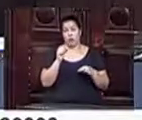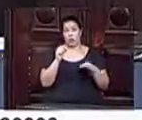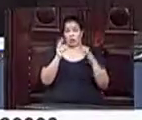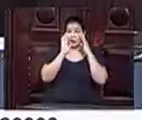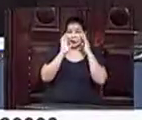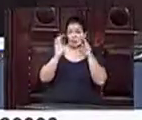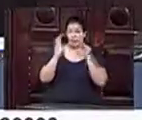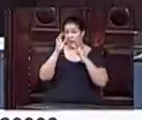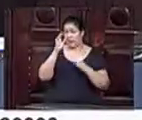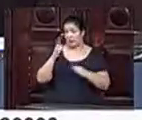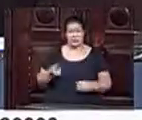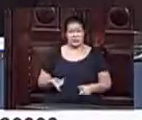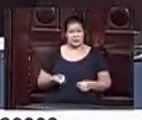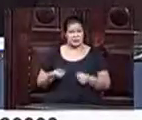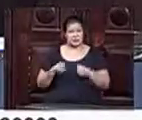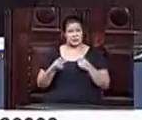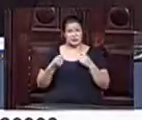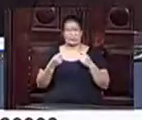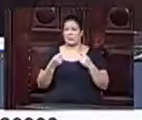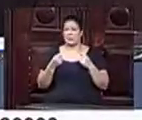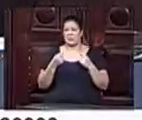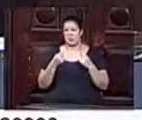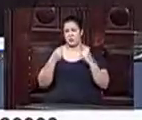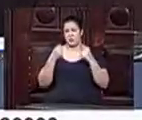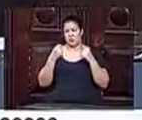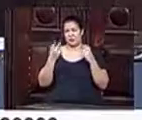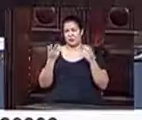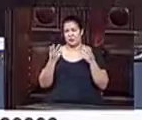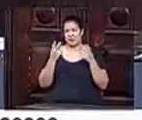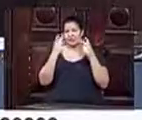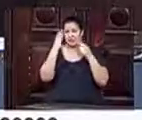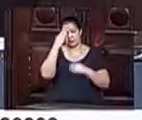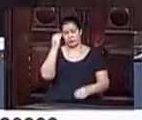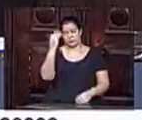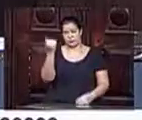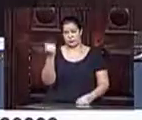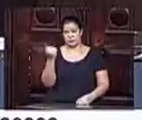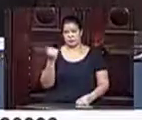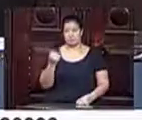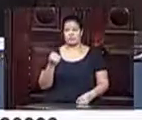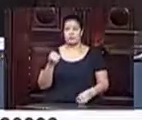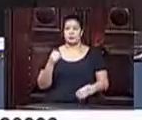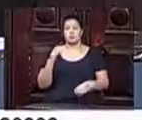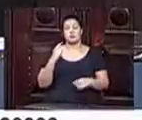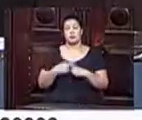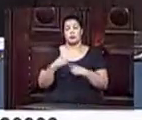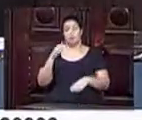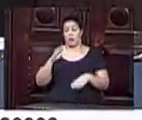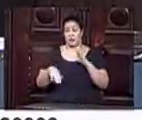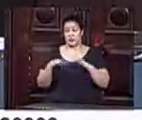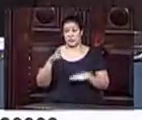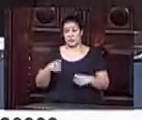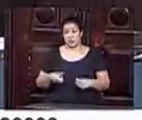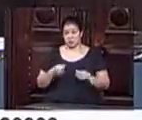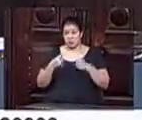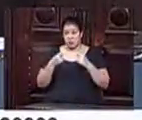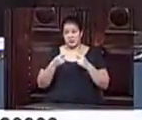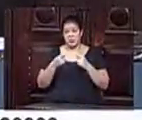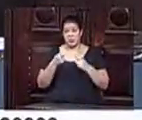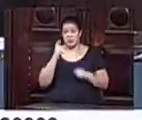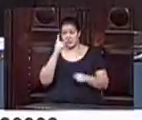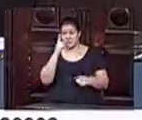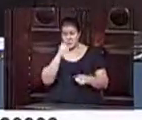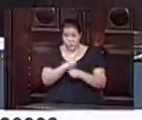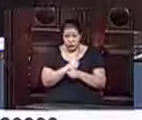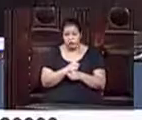aos tipos de cânceres mais comuns, porque aqueles muito raros, eles terão que ser destinados